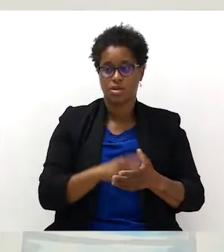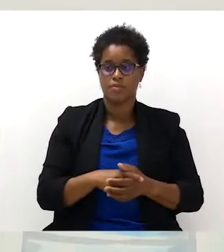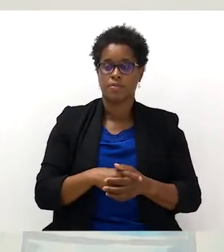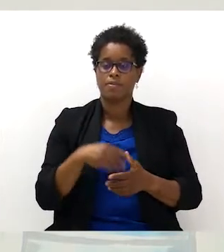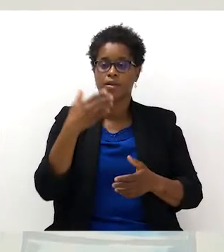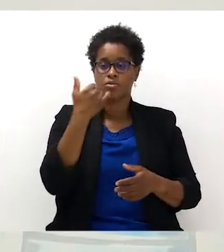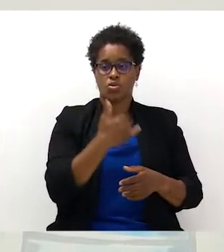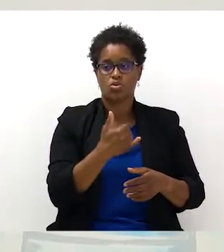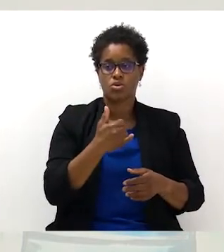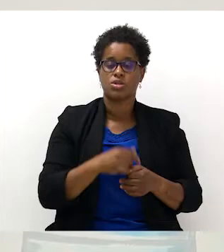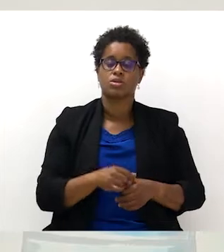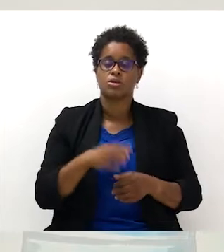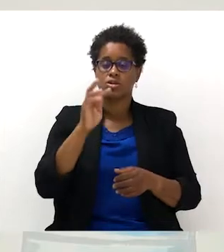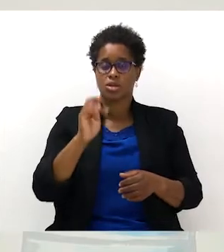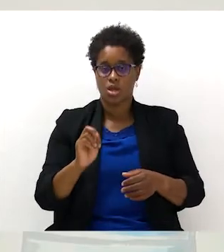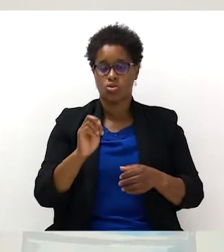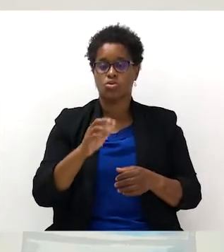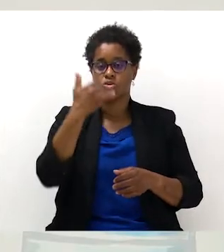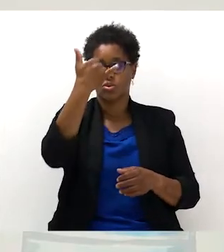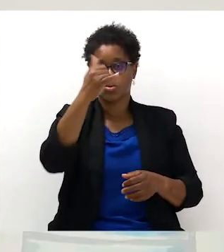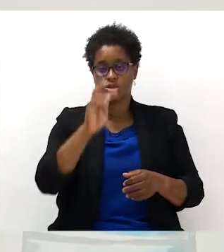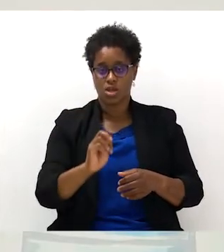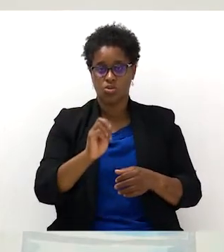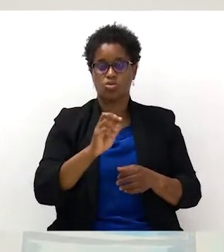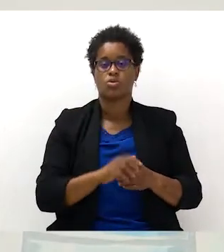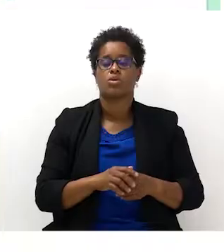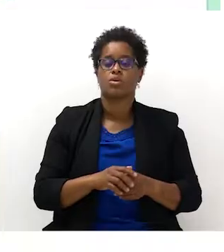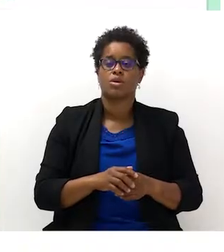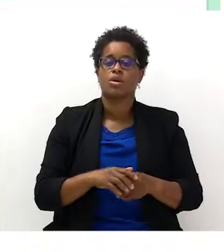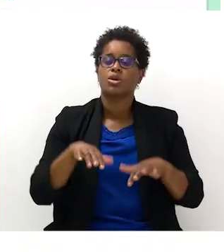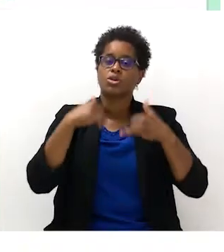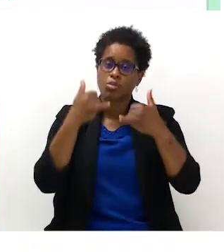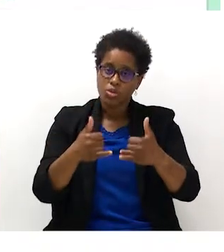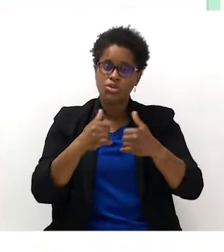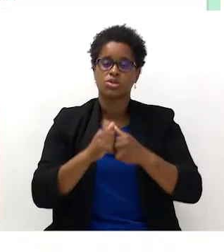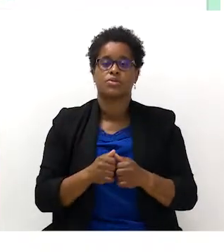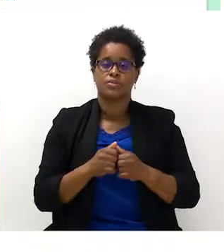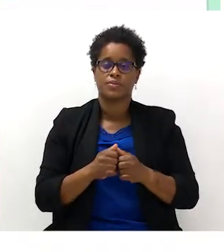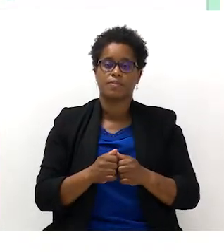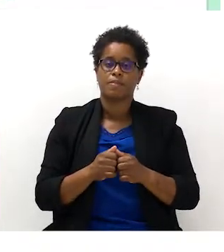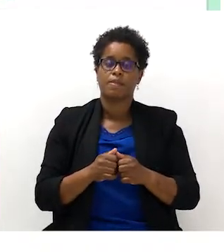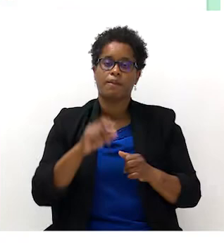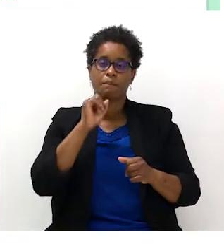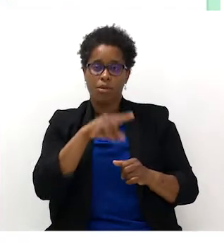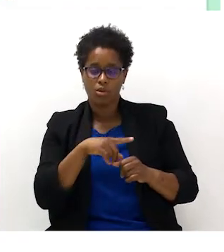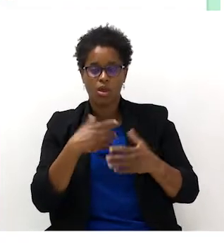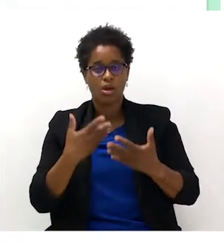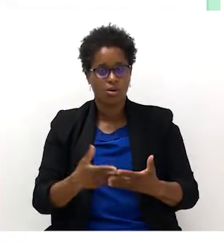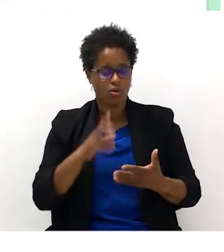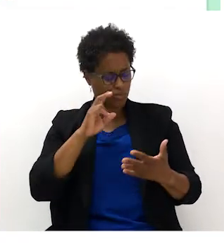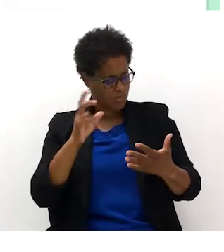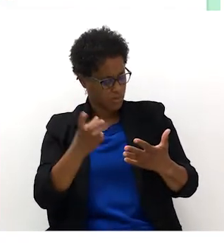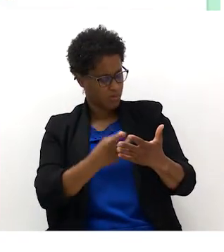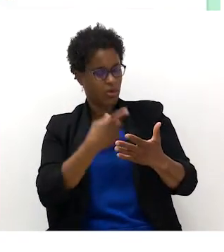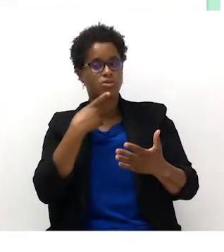Temos 2 terços. 2 terços. E depois, podem agora observar de